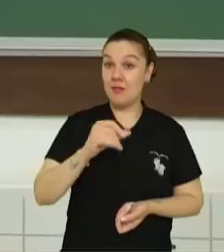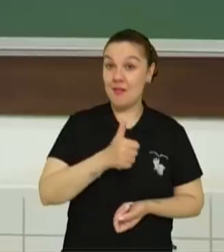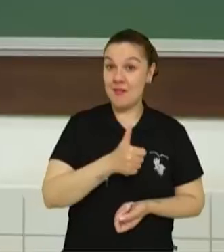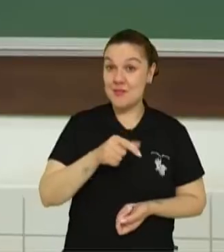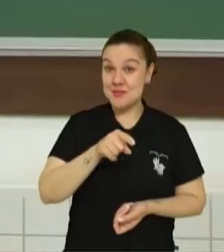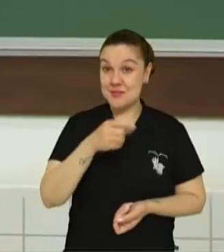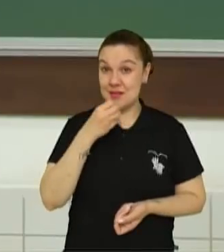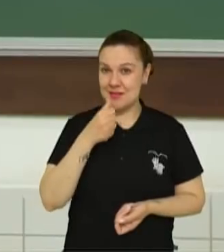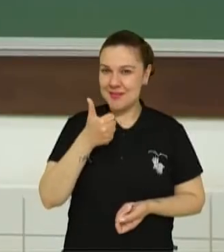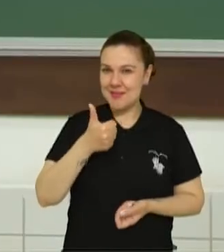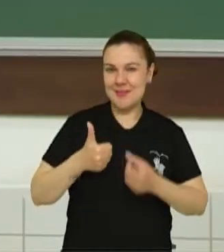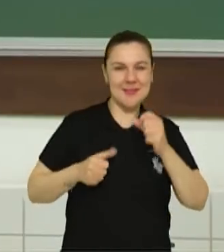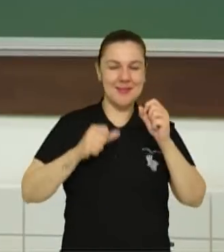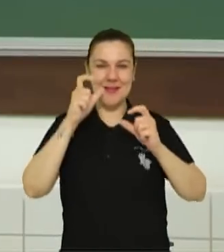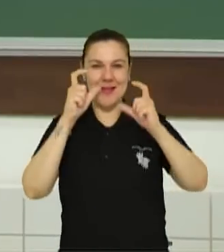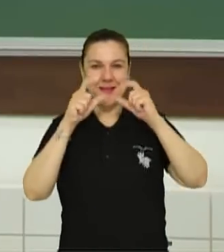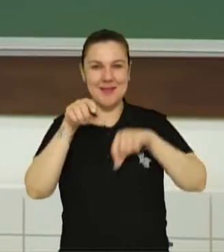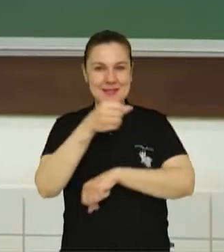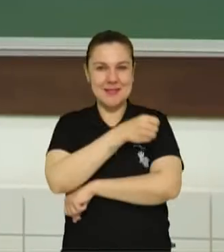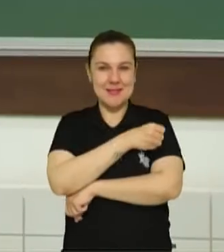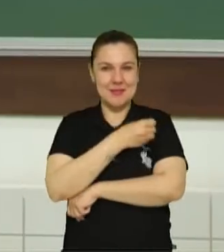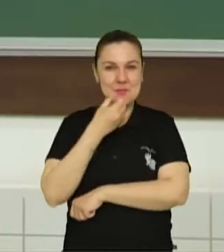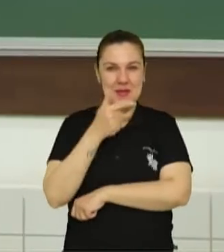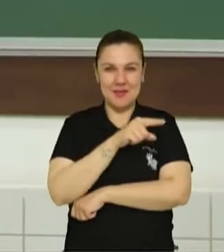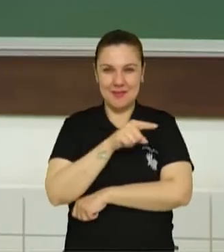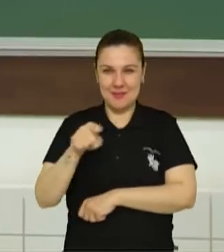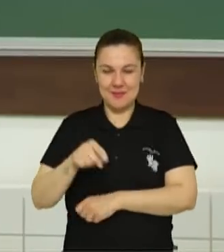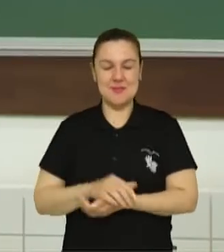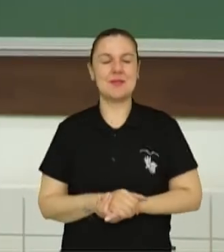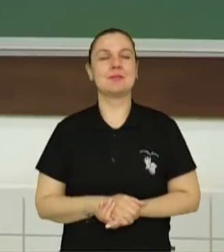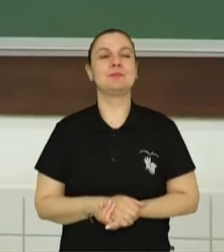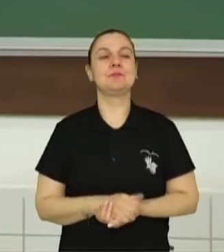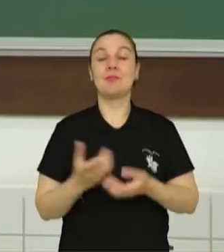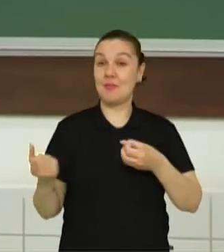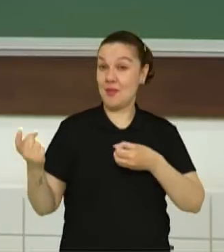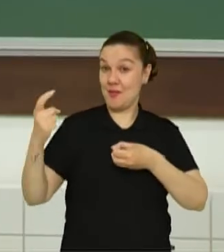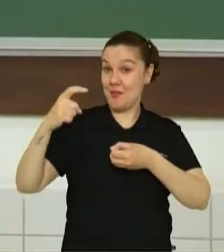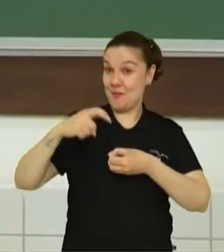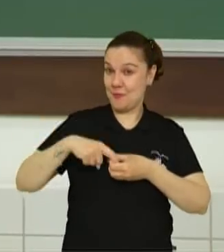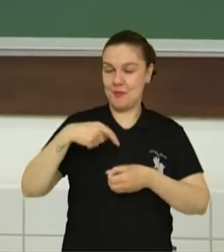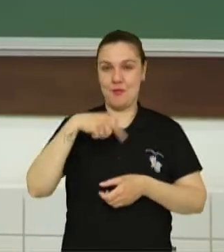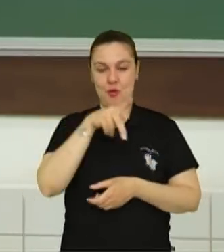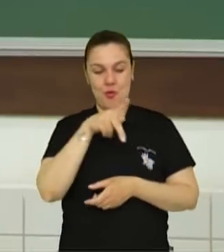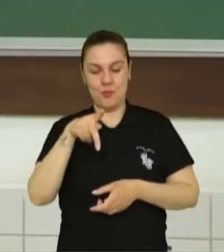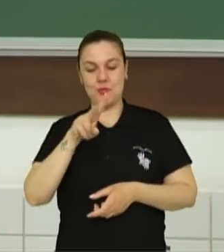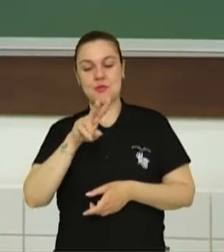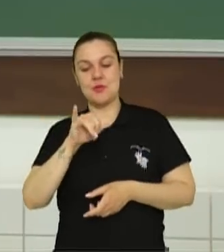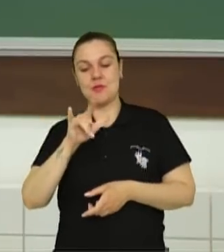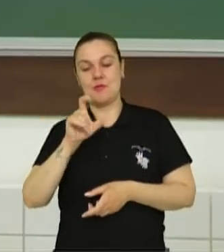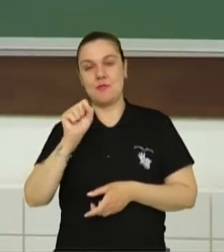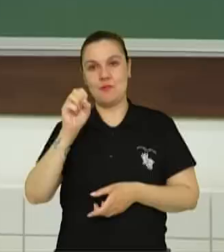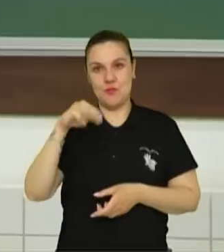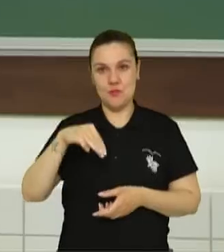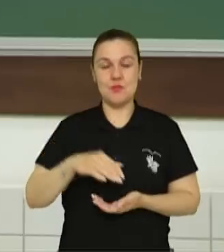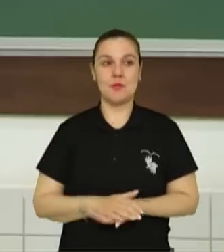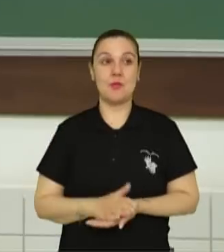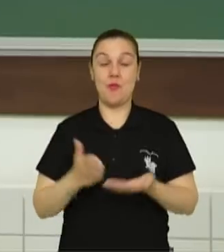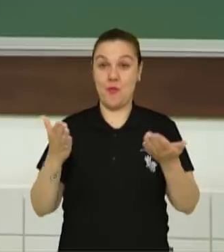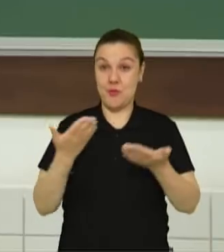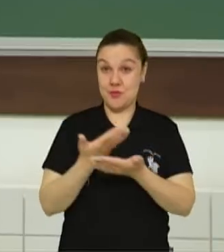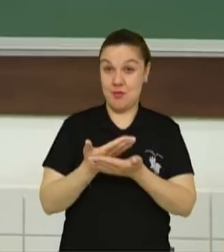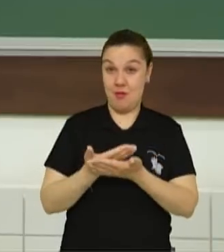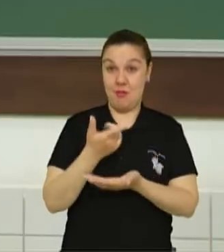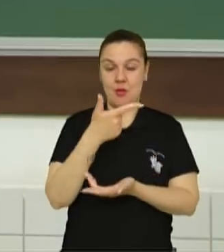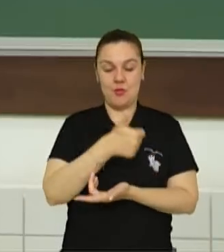E aí, galerinha esperta do sexto ano, tudo bem com vocês? Então, novamente aqui eu, professor Wilson, com vocês, né? Essa é a aula